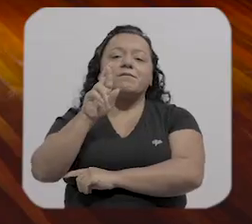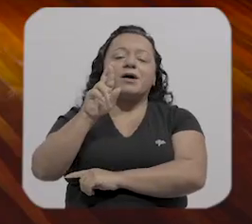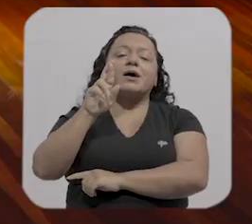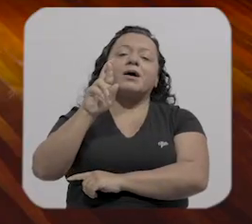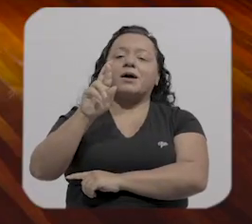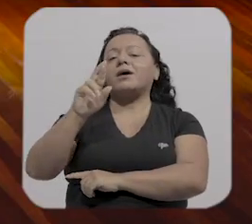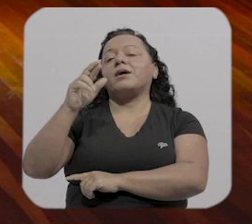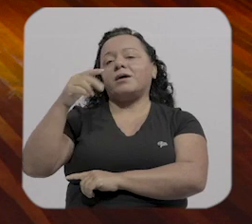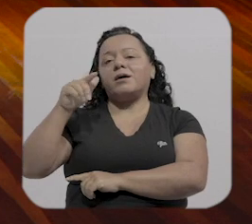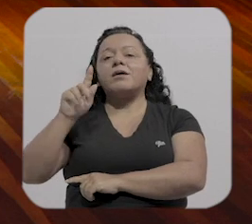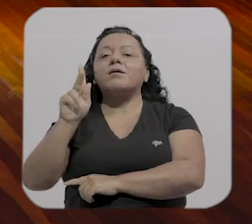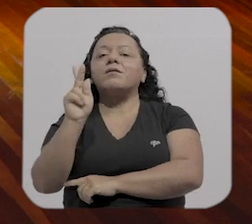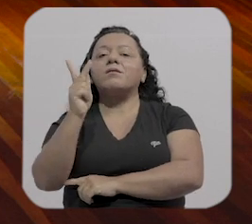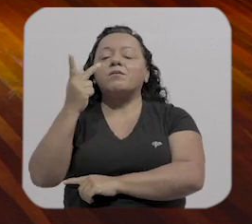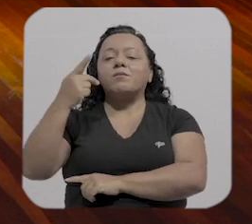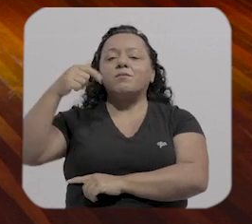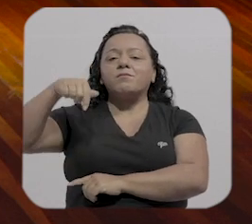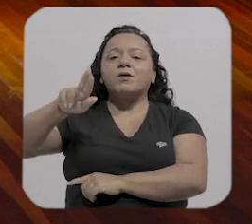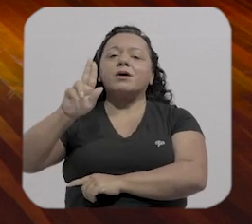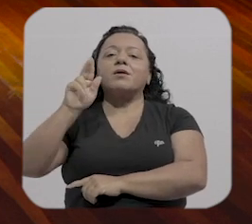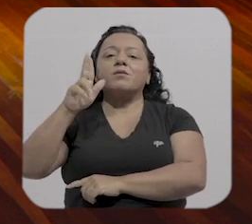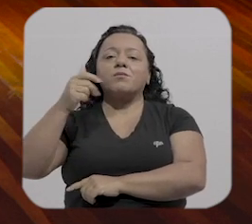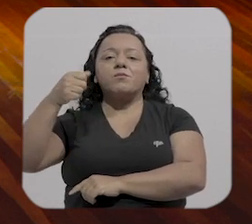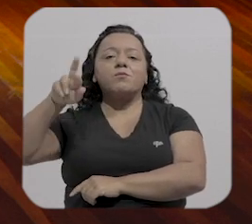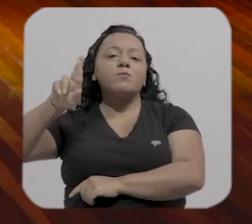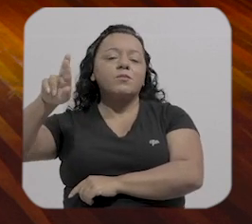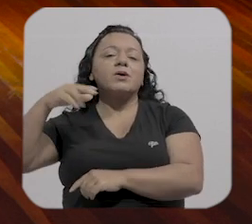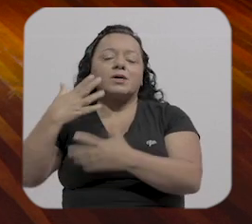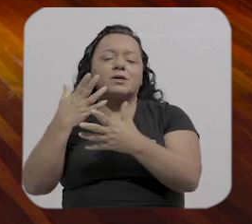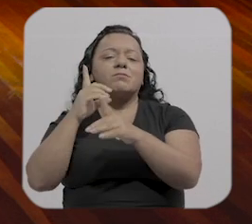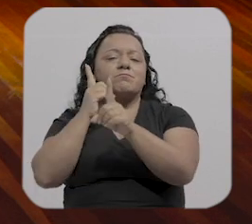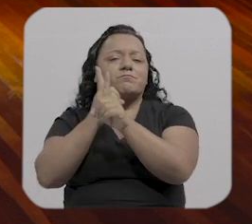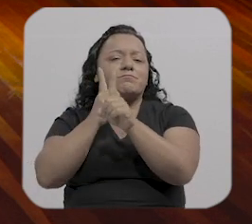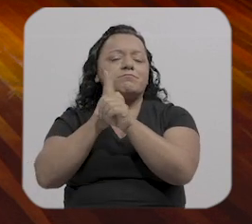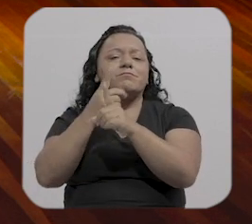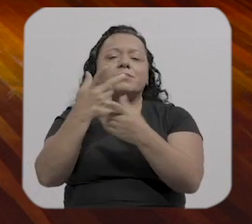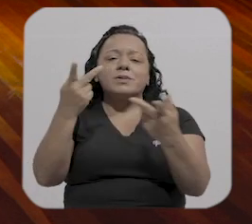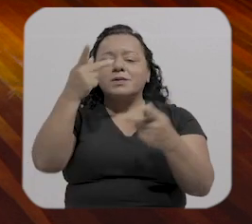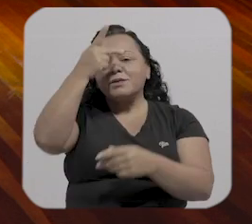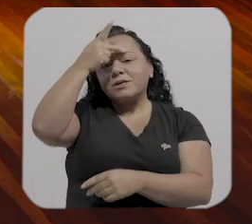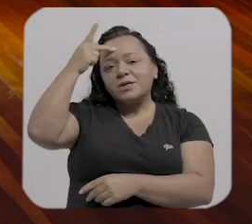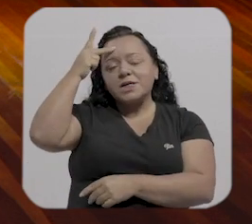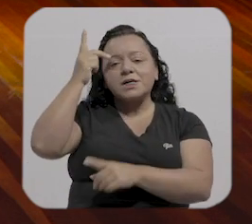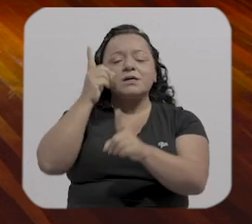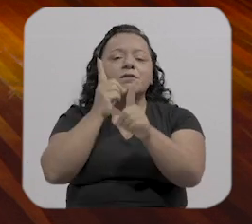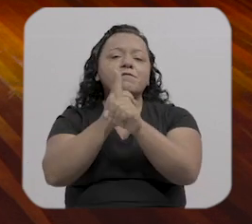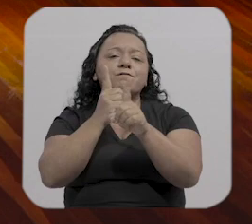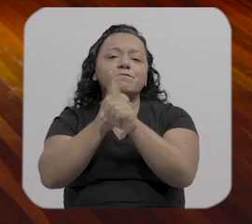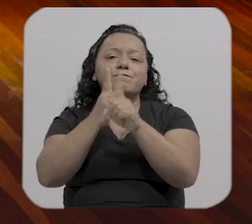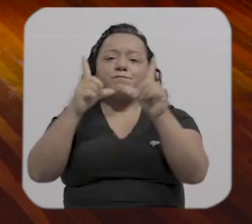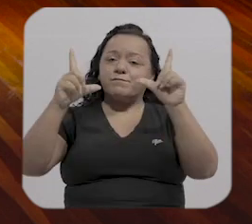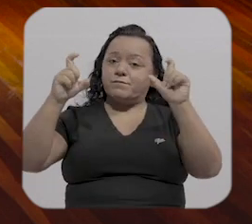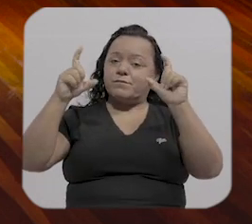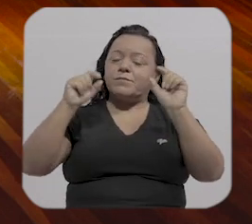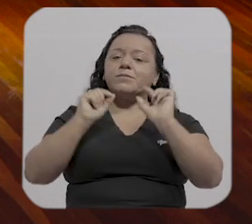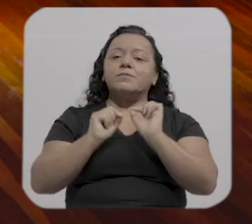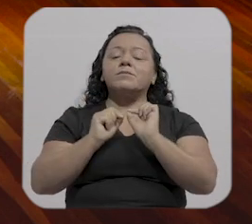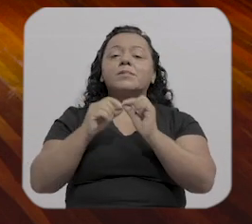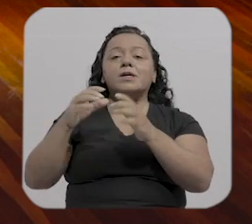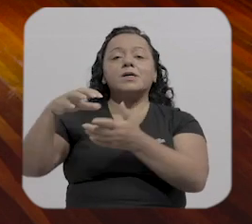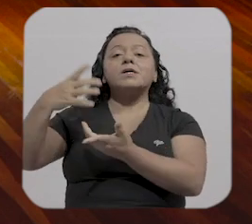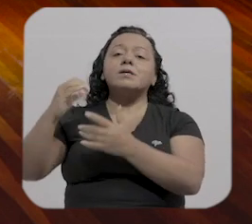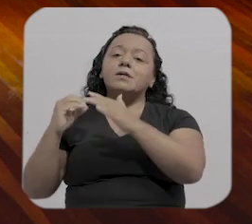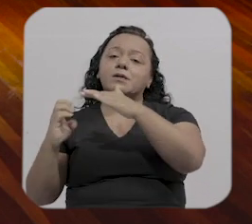Mas a história fotográfica dessa ferrovia, ela começa muito antes dessas pessoas. Eu já me deparei com fotografia da